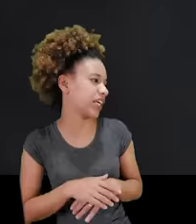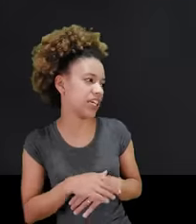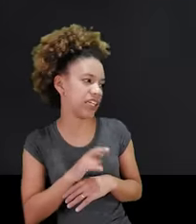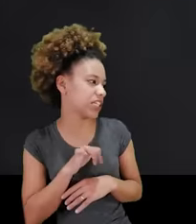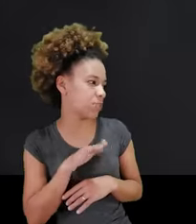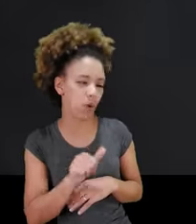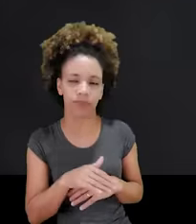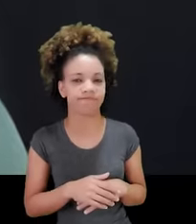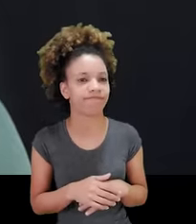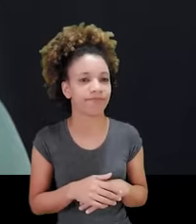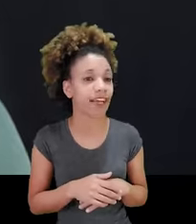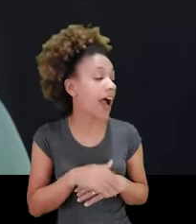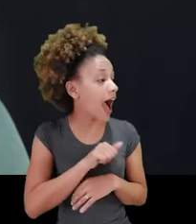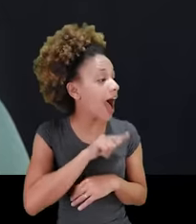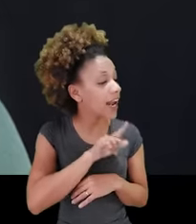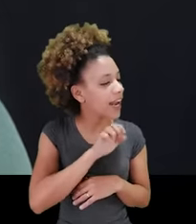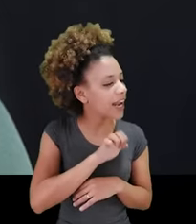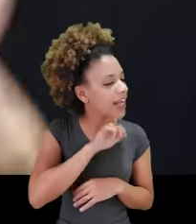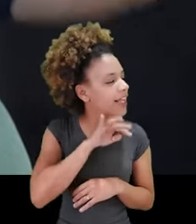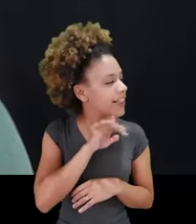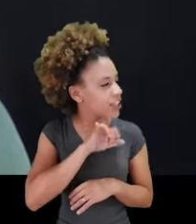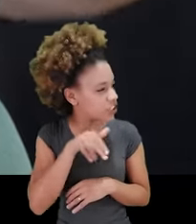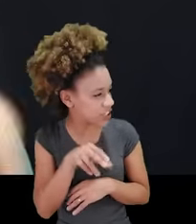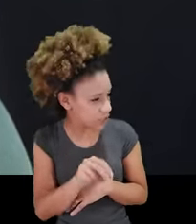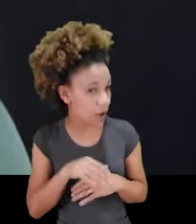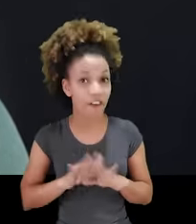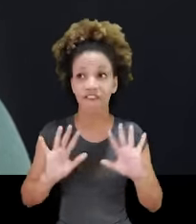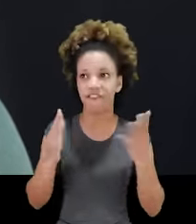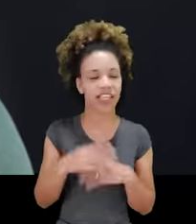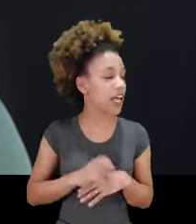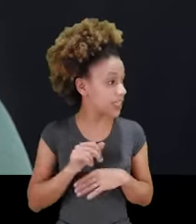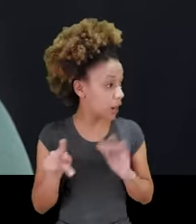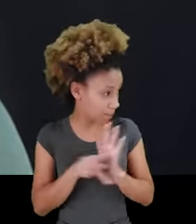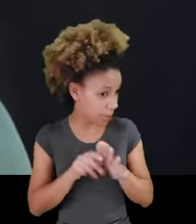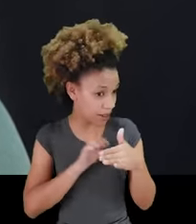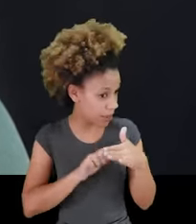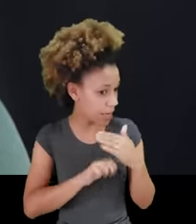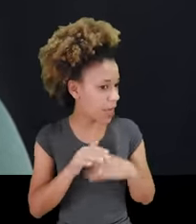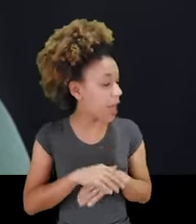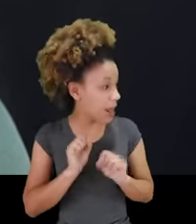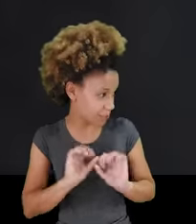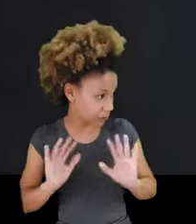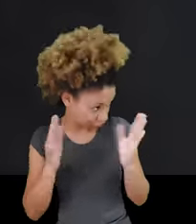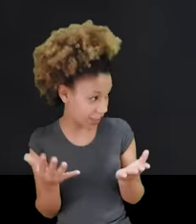a coisa não, da sesta. Lisboa não tem a coisa da sesta. Mas um alentejano que vem pra cá, ele fala, gente, sesta. Se ele é dono de uma empresa, ele pode implementar a